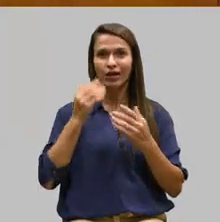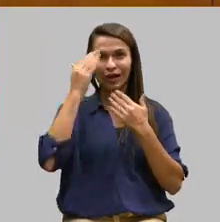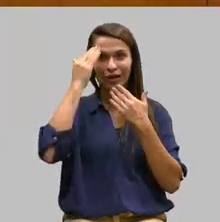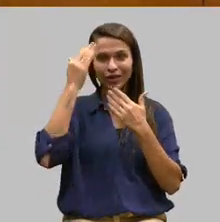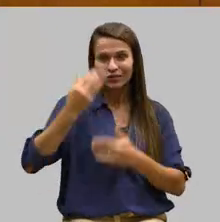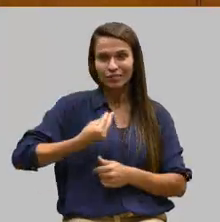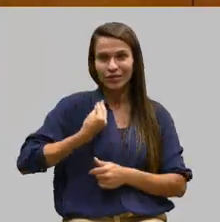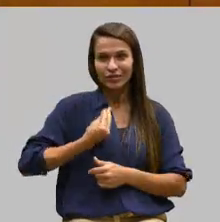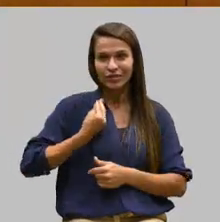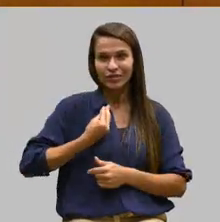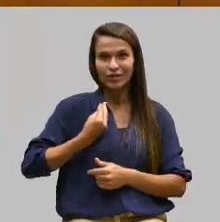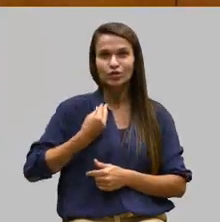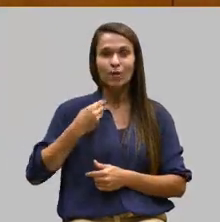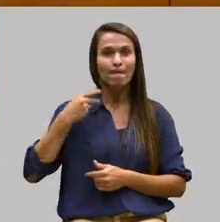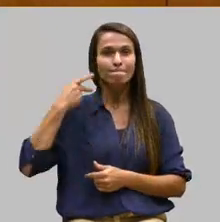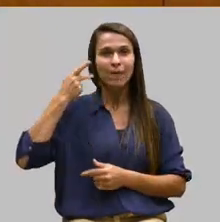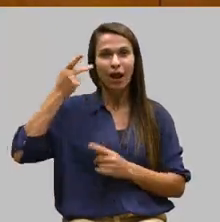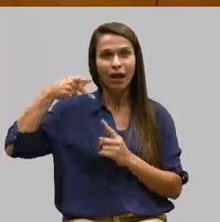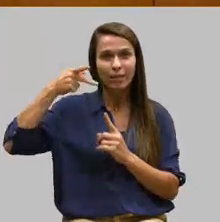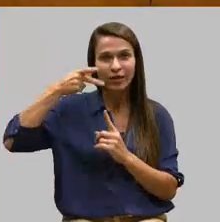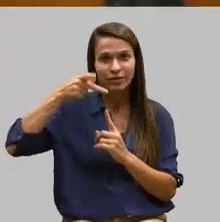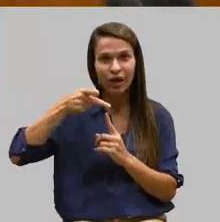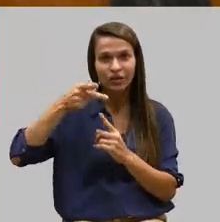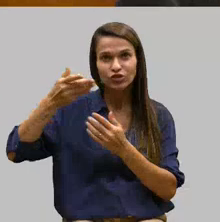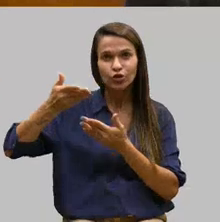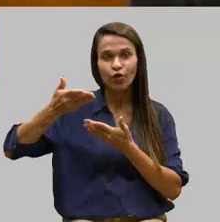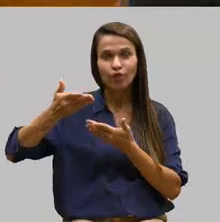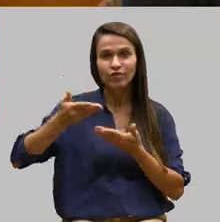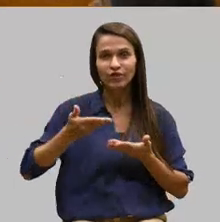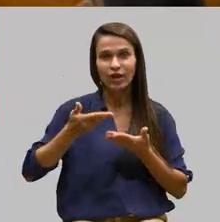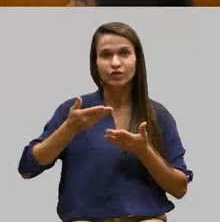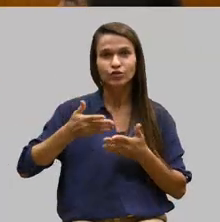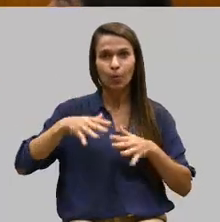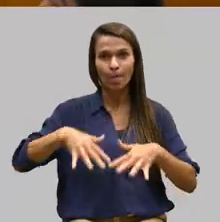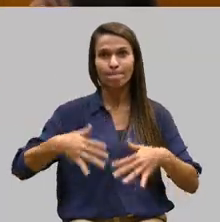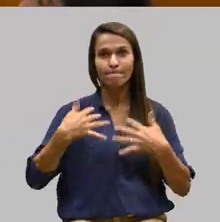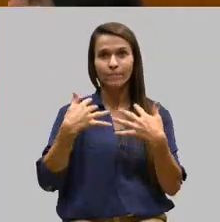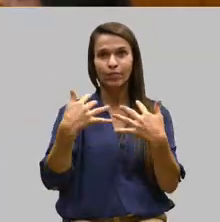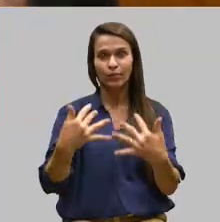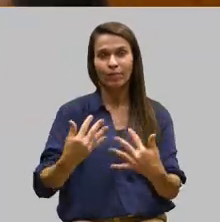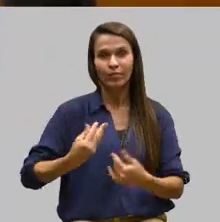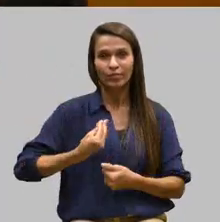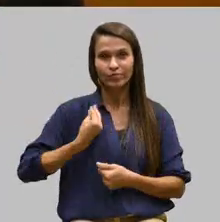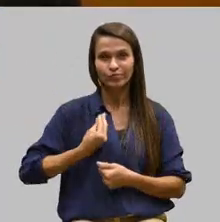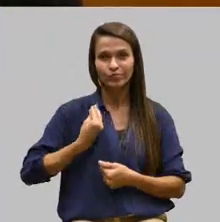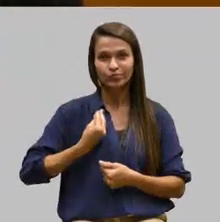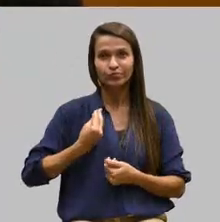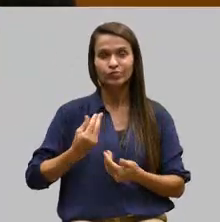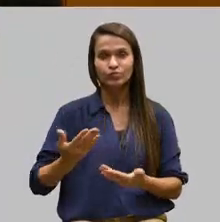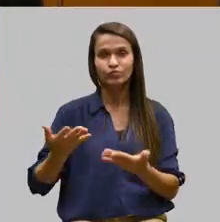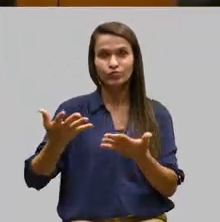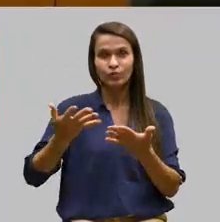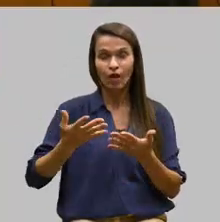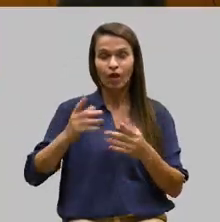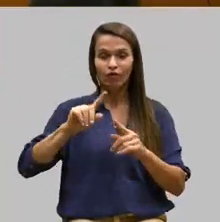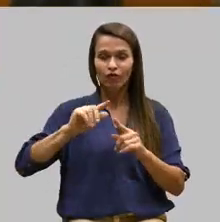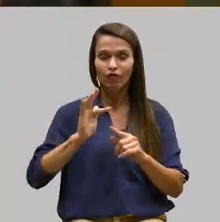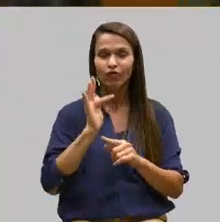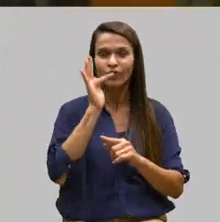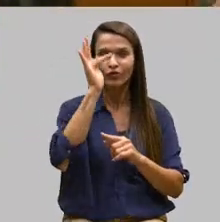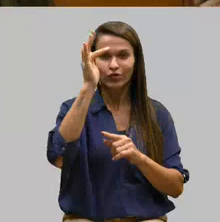dos parlamentares dos convidados e do público presente convoca os membros para a próxima reunião